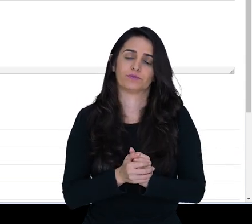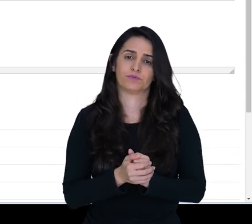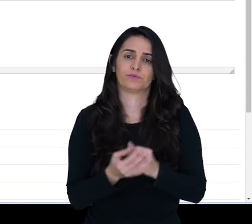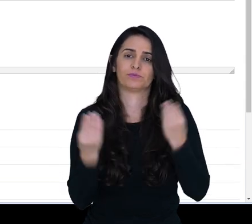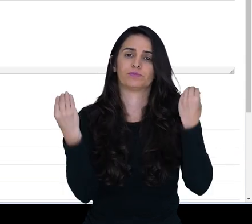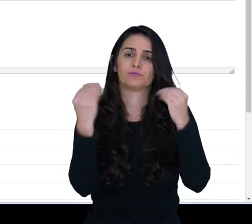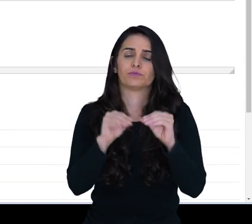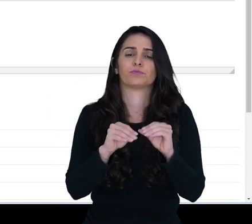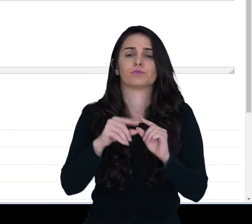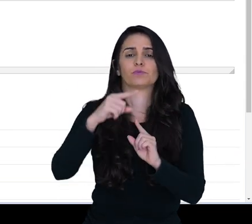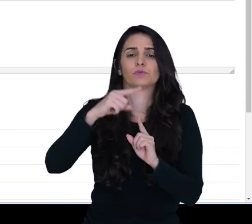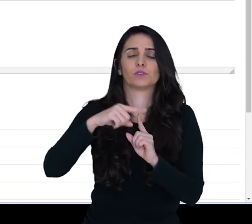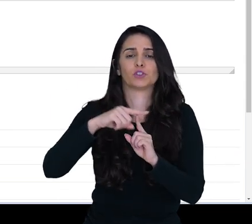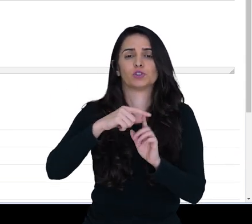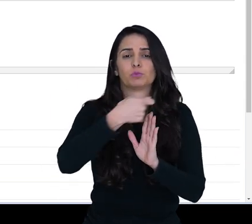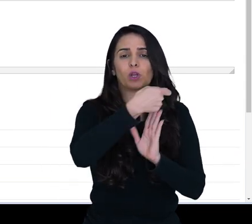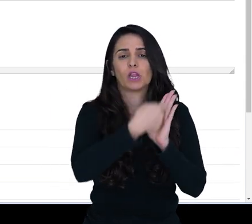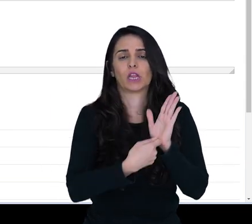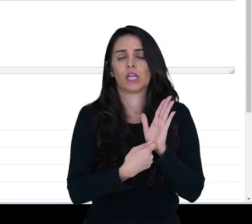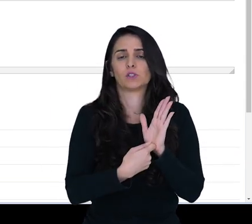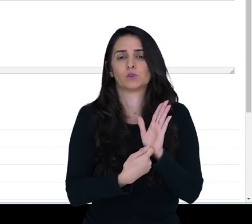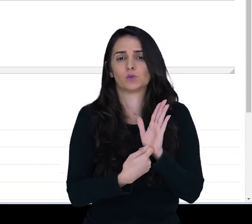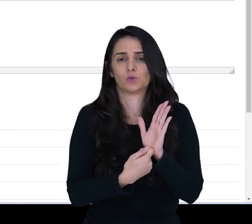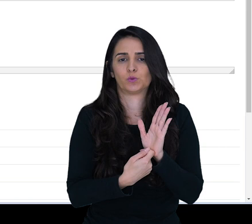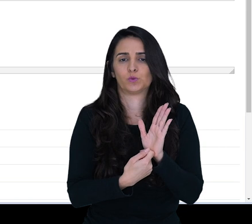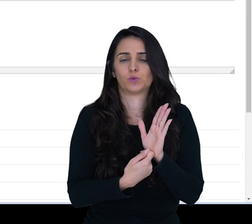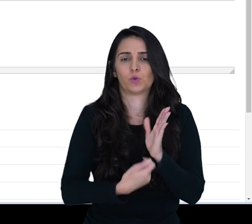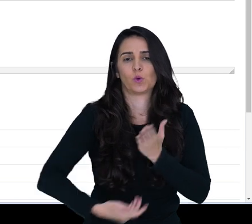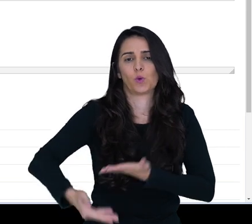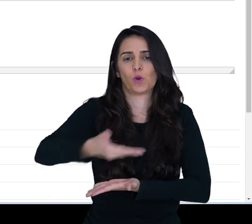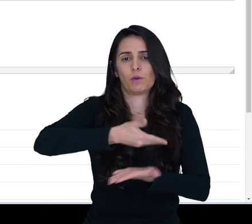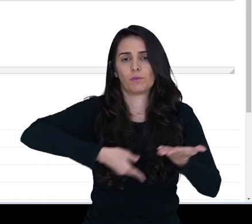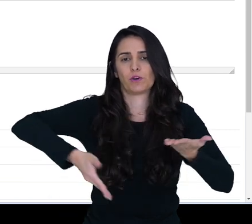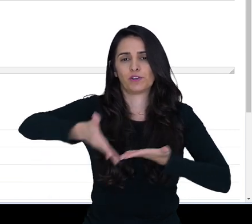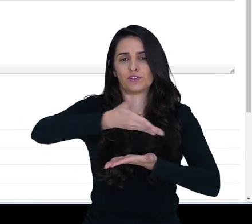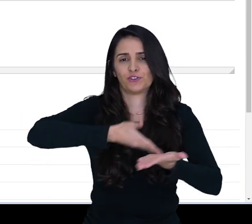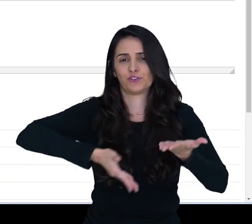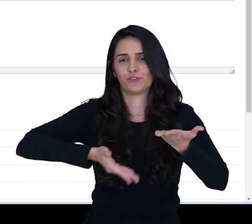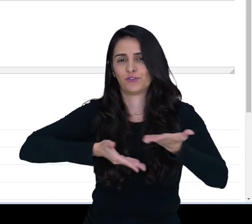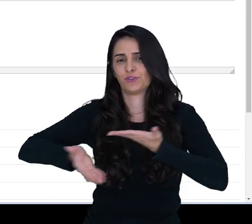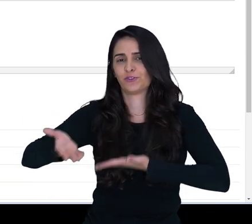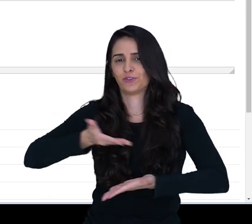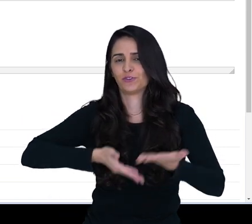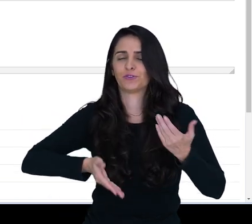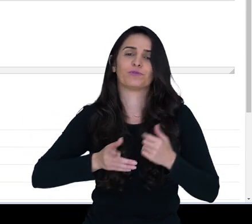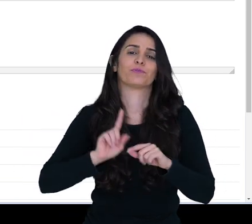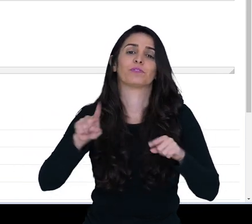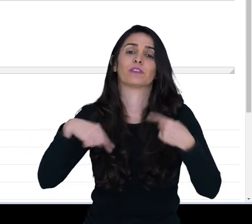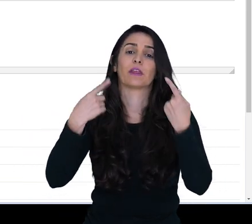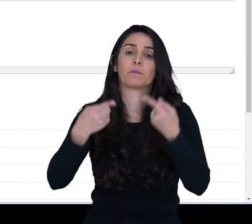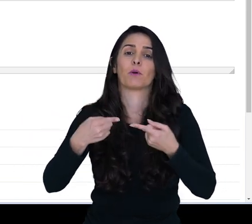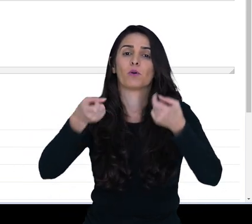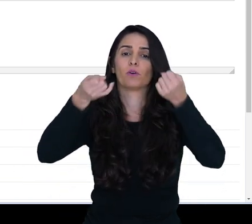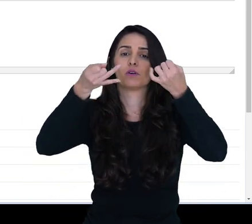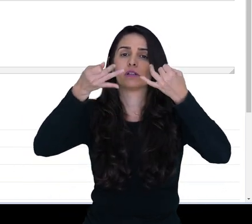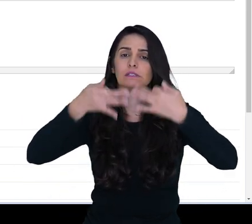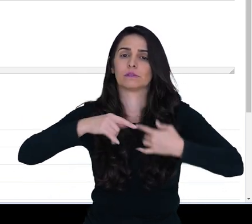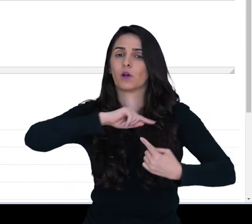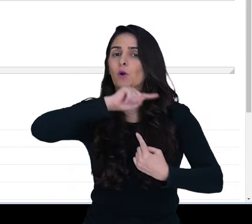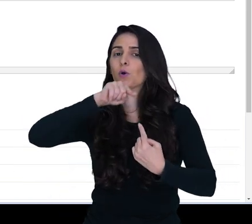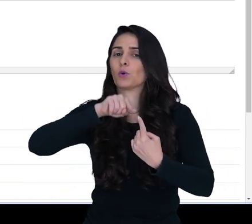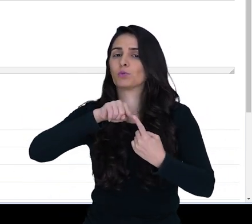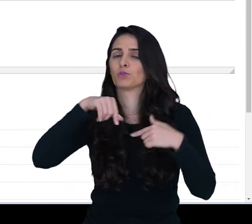texto colaborativo e obviamente Vamos colocar uma descrição explicando